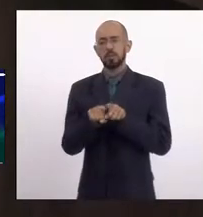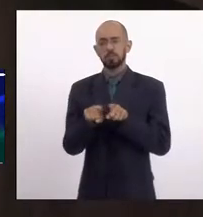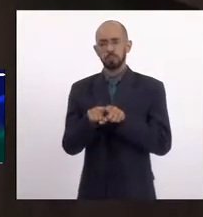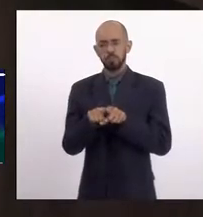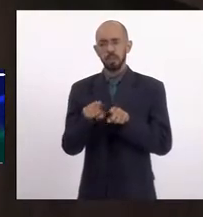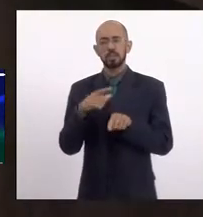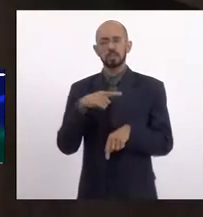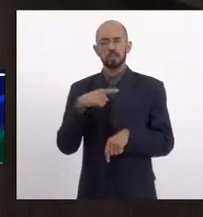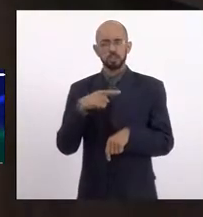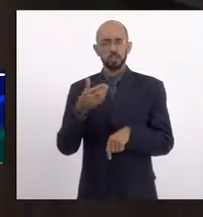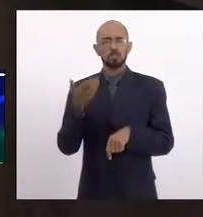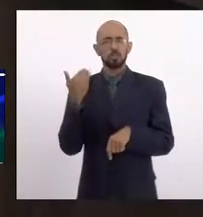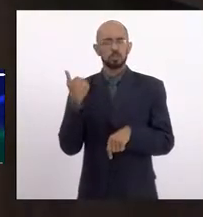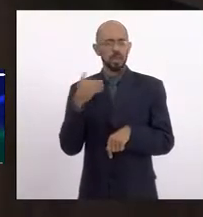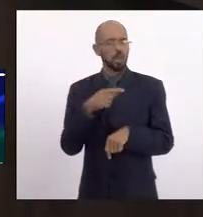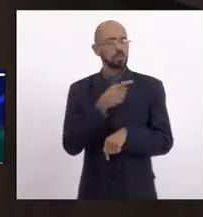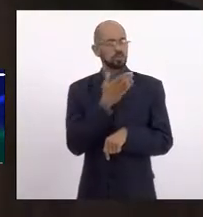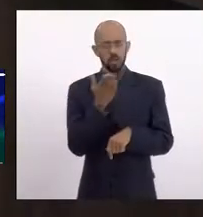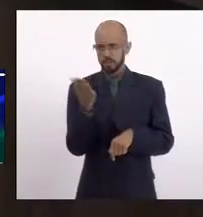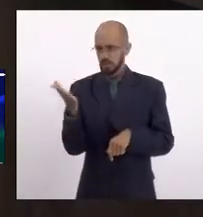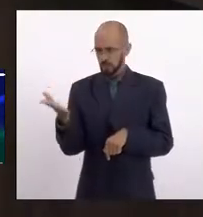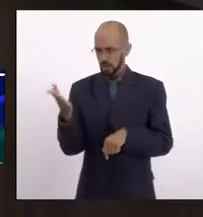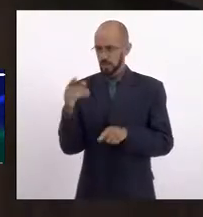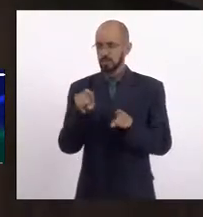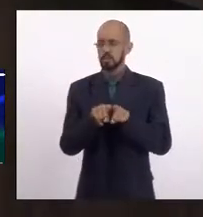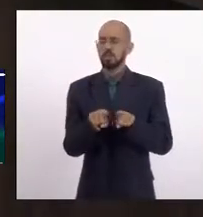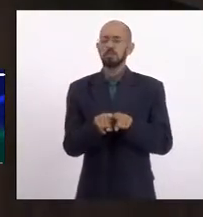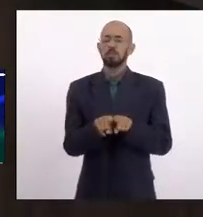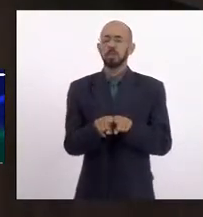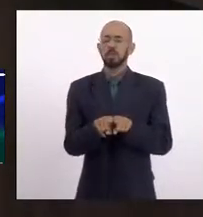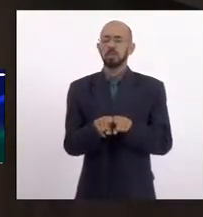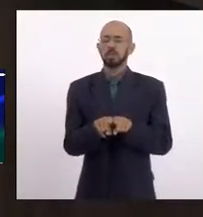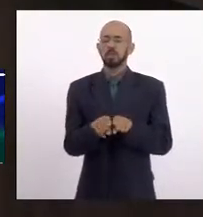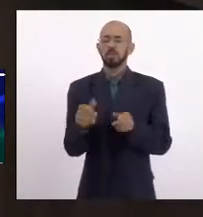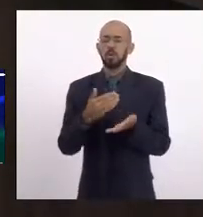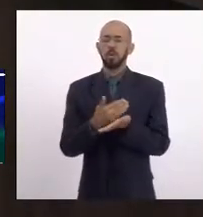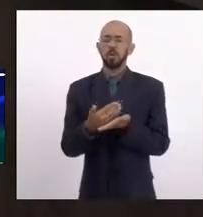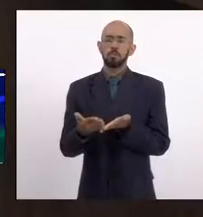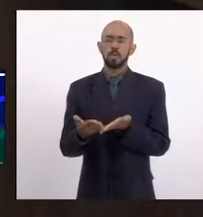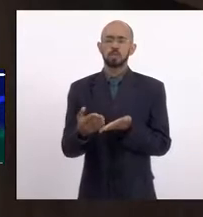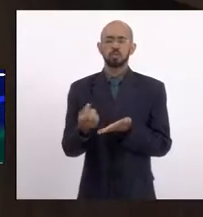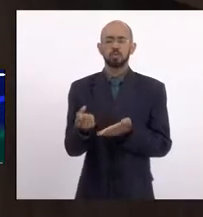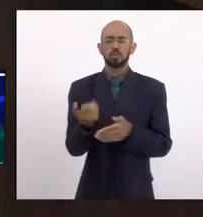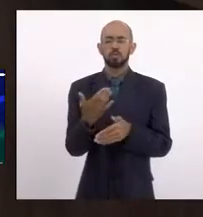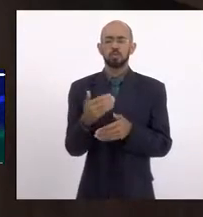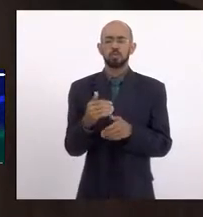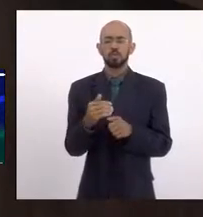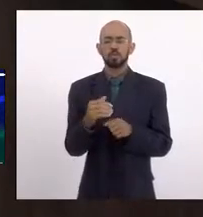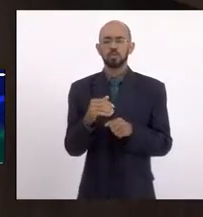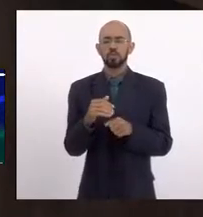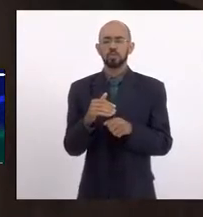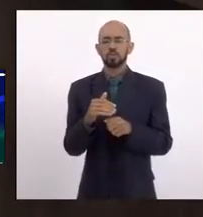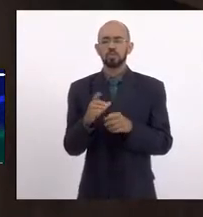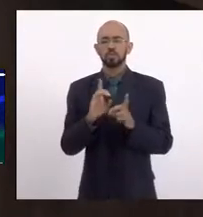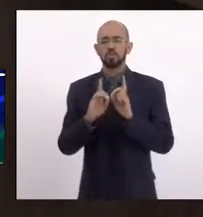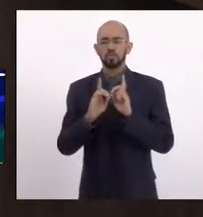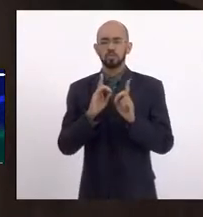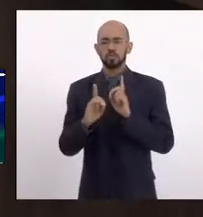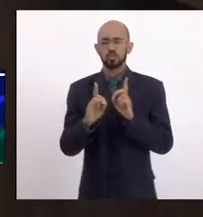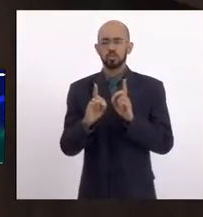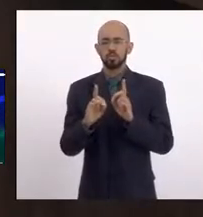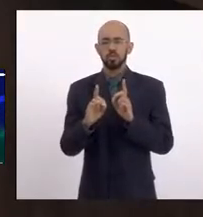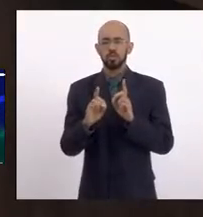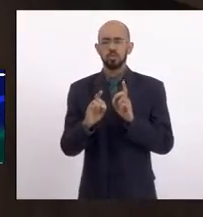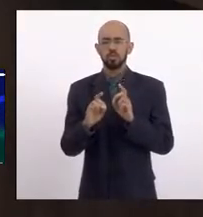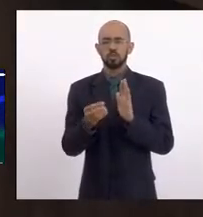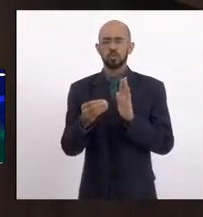você é sério você também desde o início quando começou a ser discussão que fosse alocado como